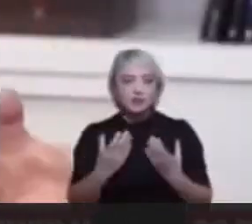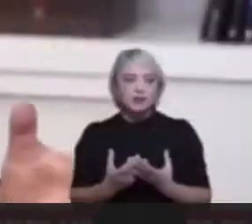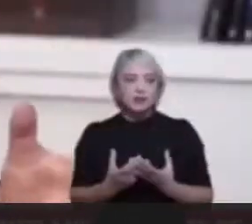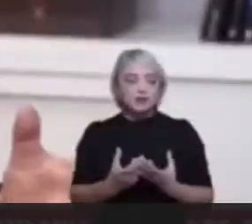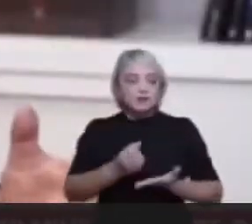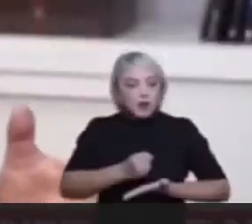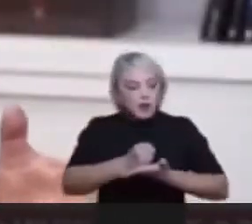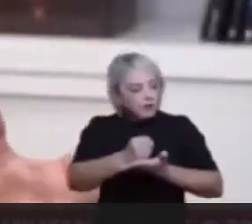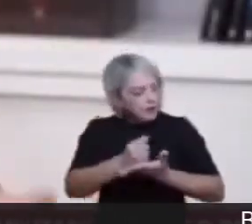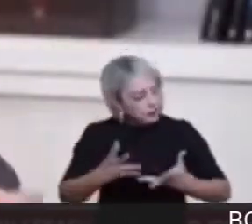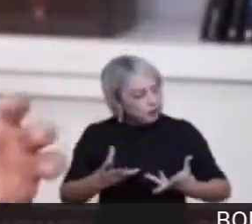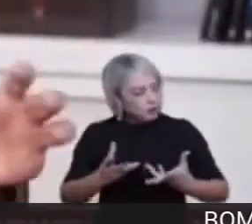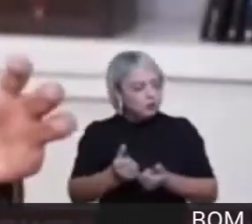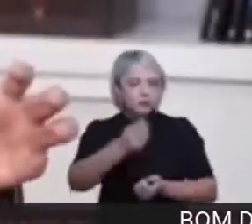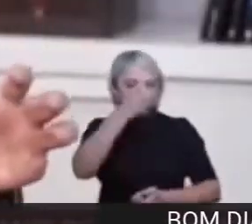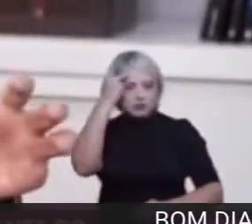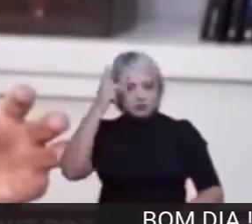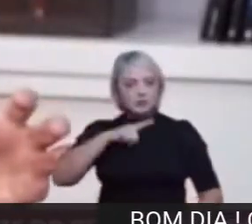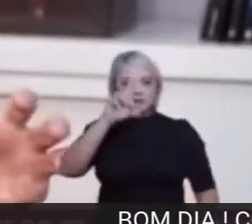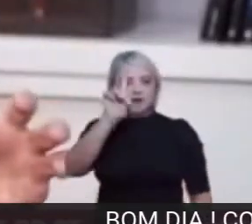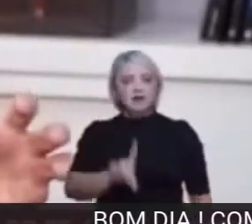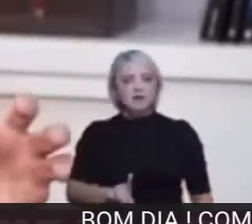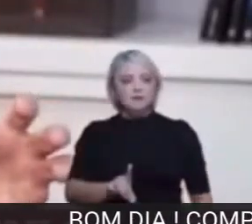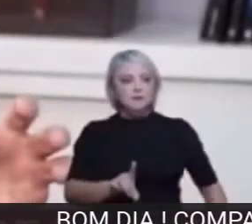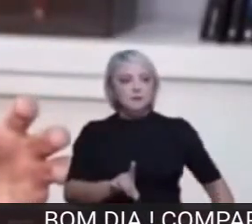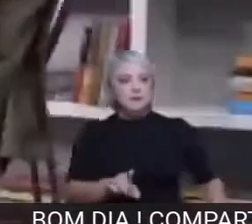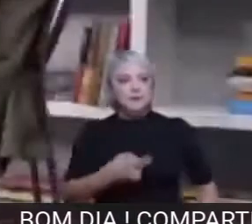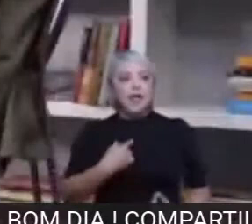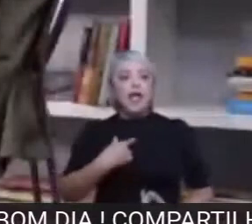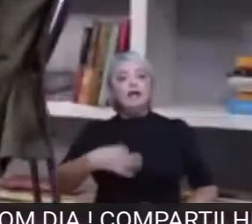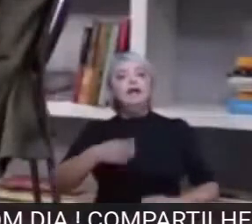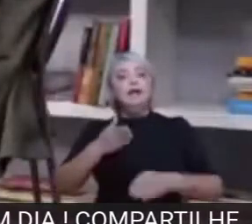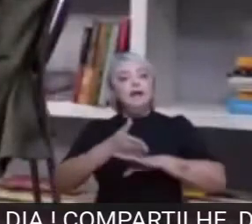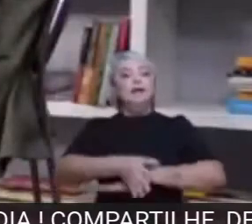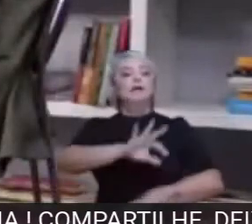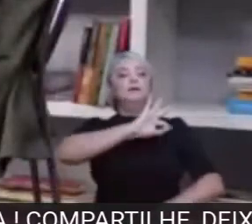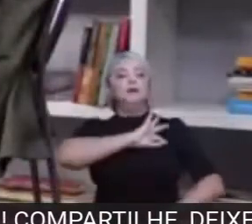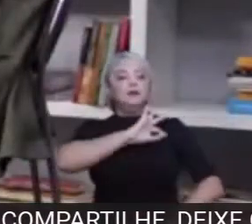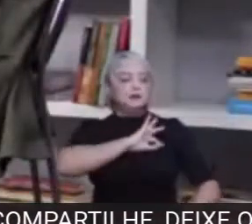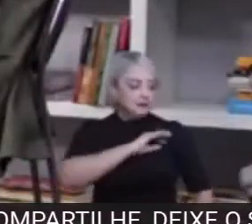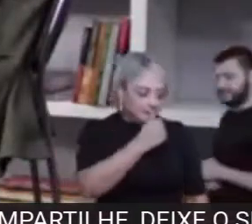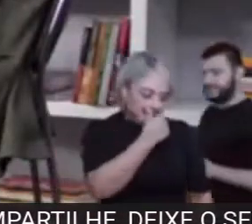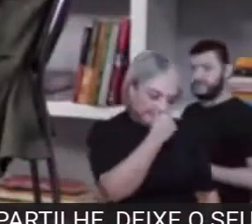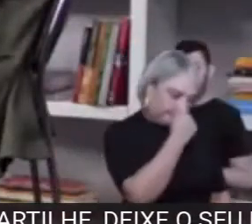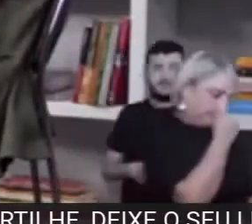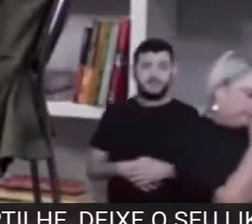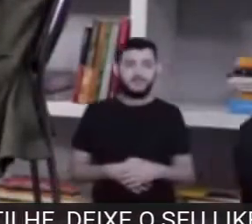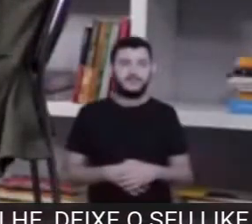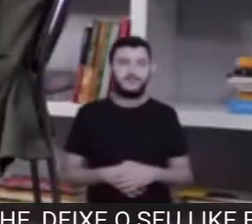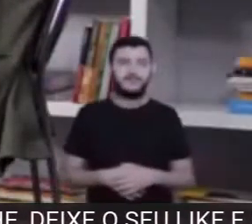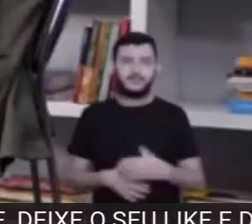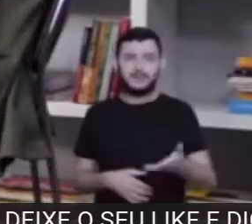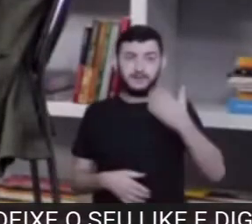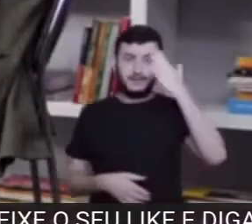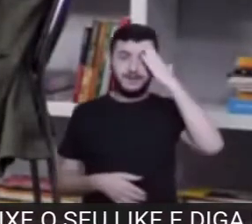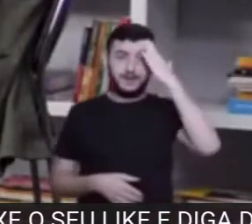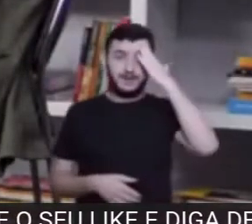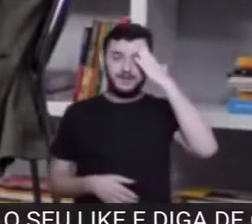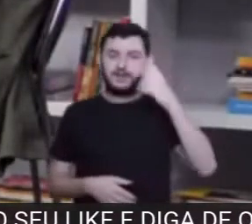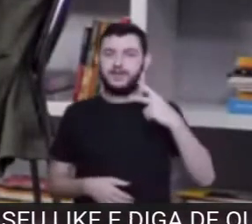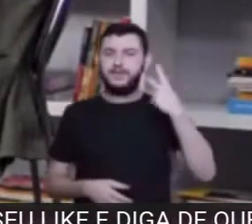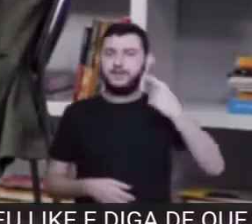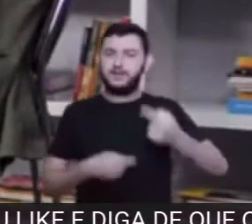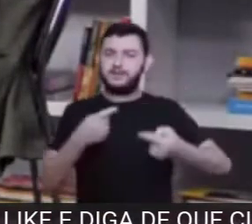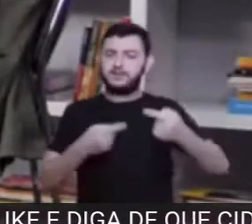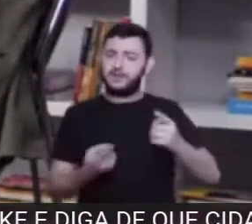tudo que as pessoas têm direito, e aí entra a polícia. Sabe? Uma polícia para manter a harmonia, para manter a